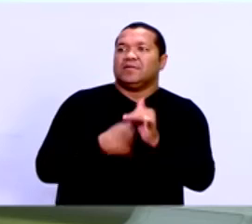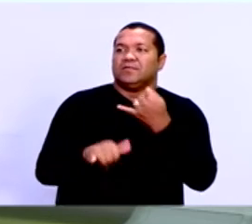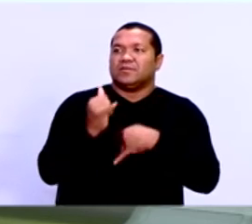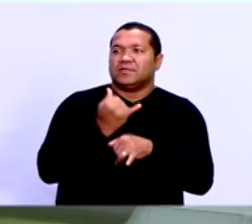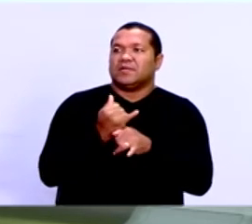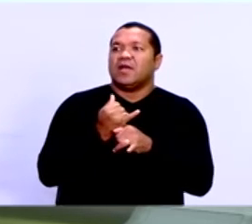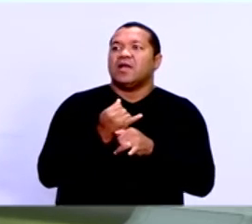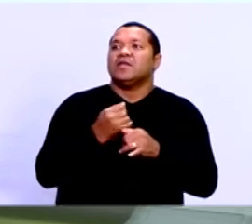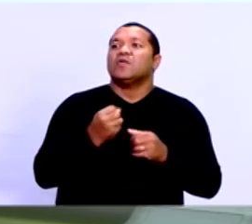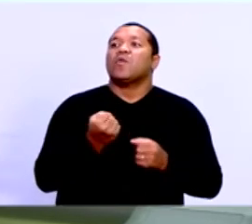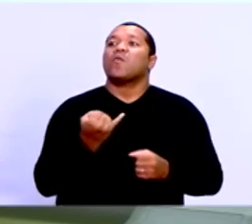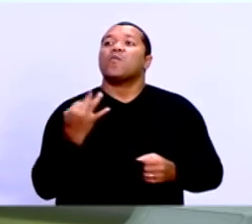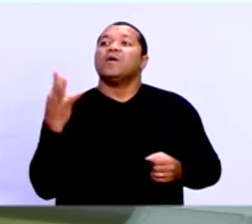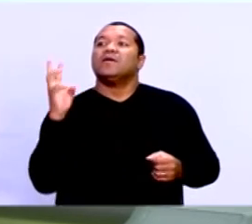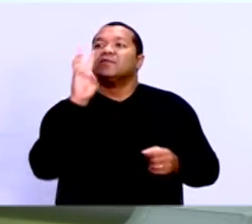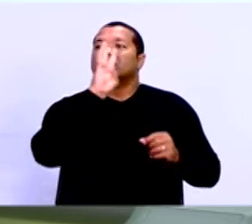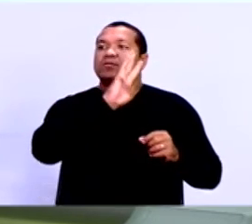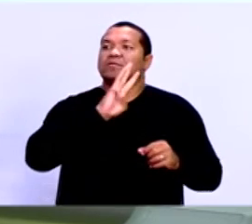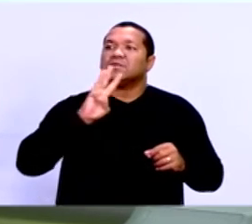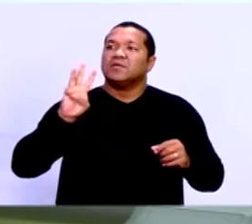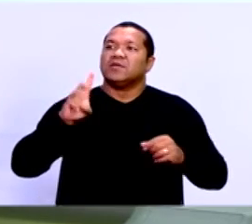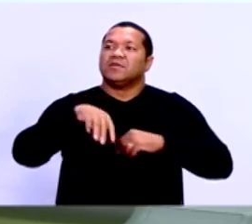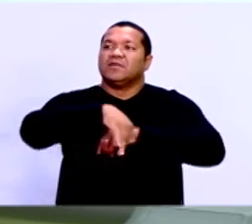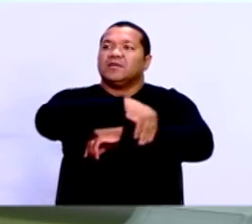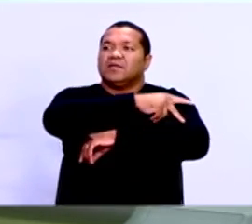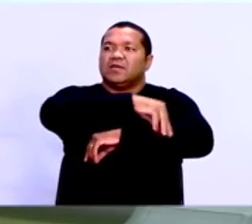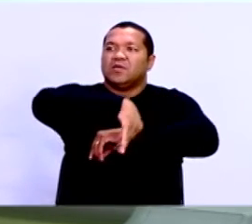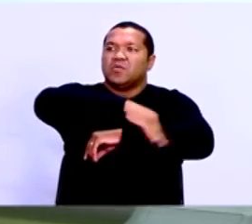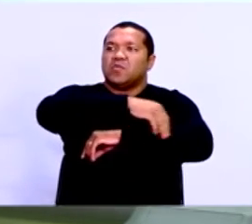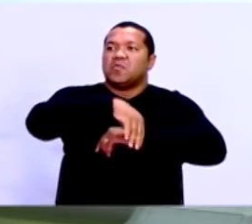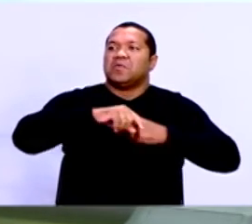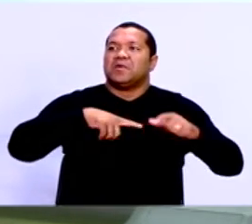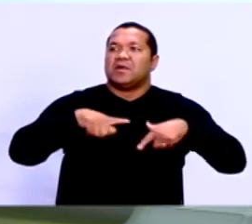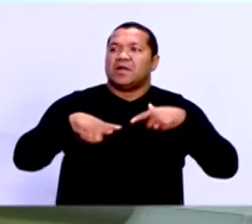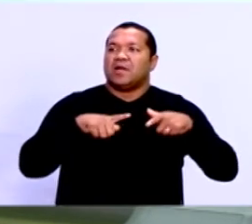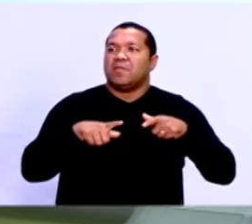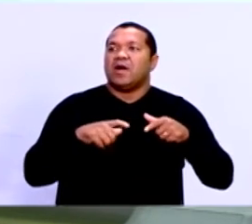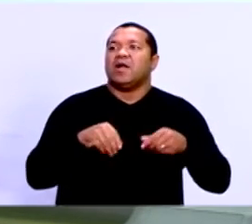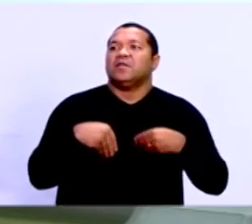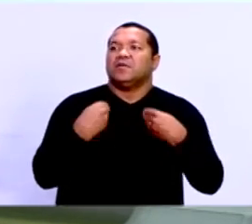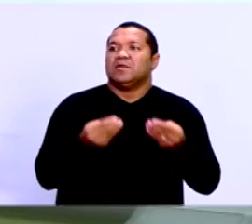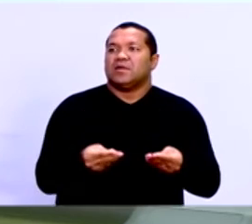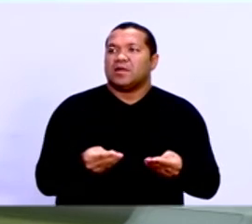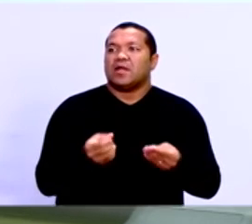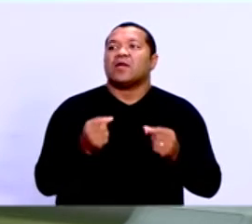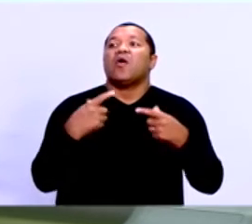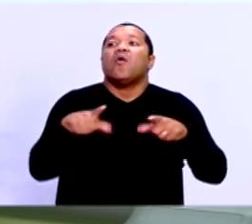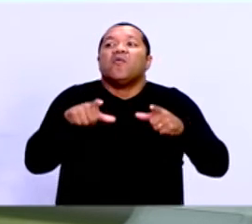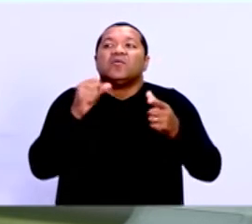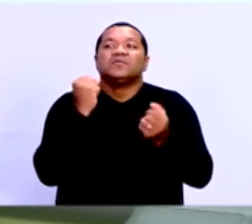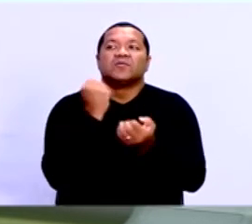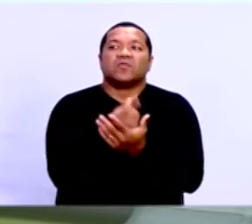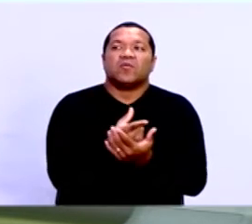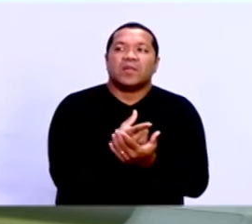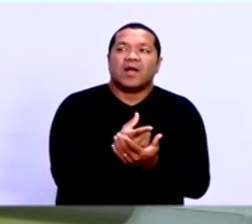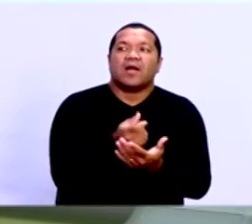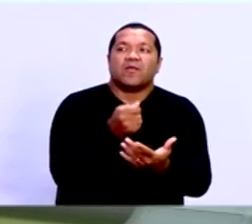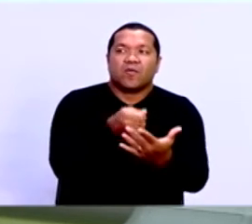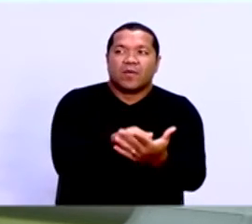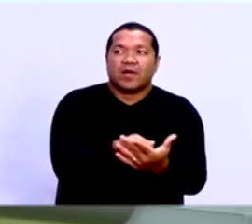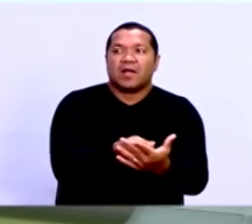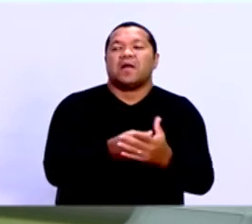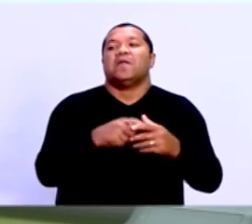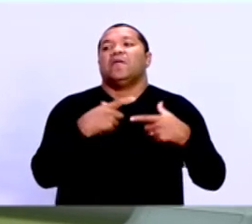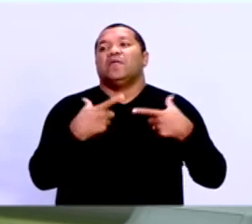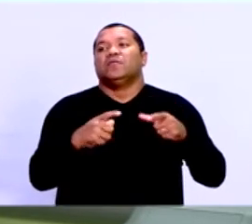ele vai ter vai ter um endereço de trabalho endereço de entrega o endereço de cobrança tudo isso tem está especificado dentro